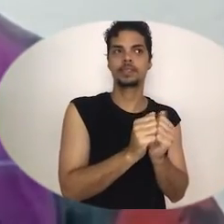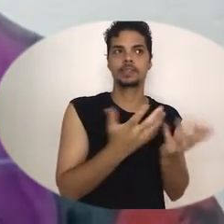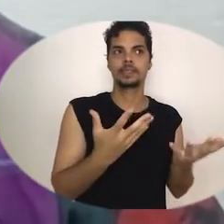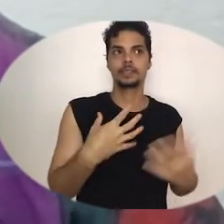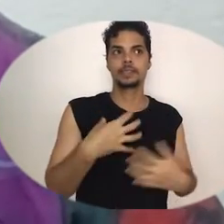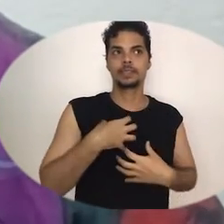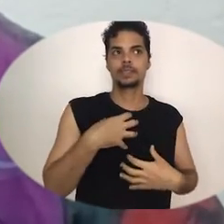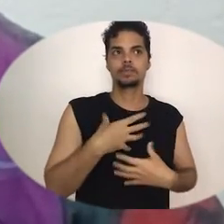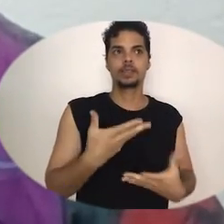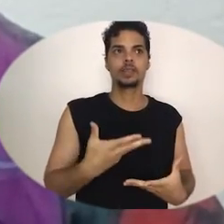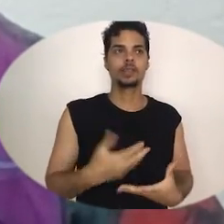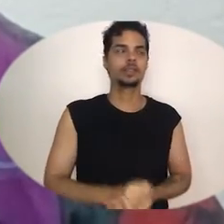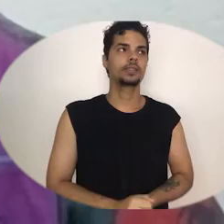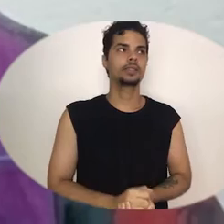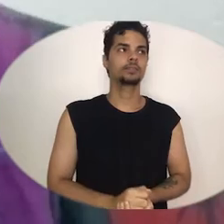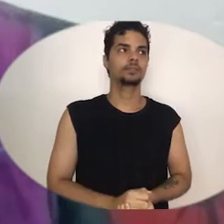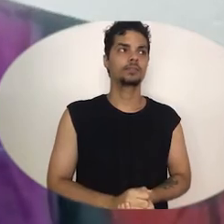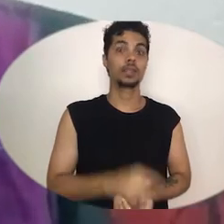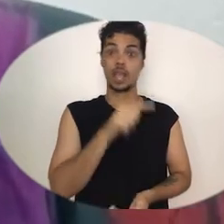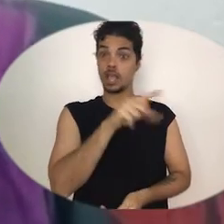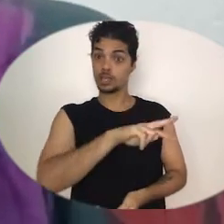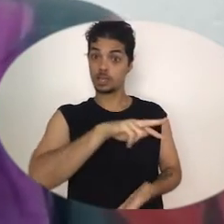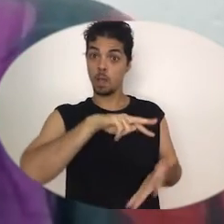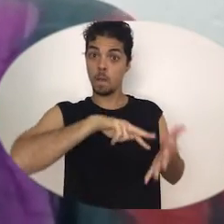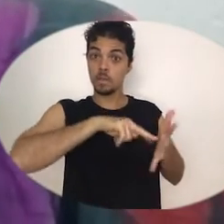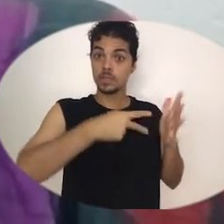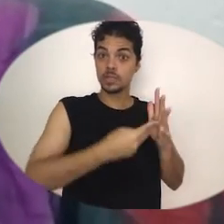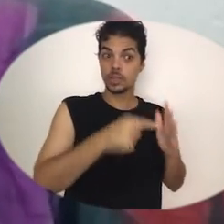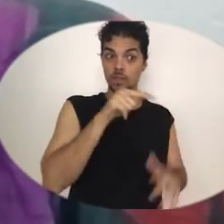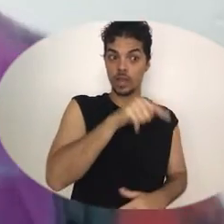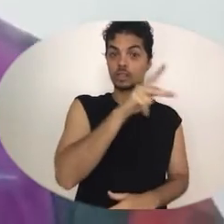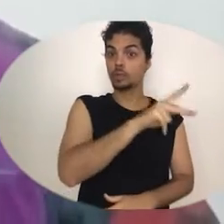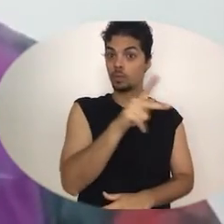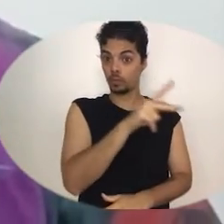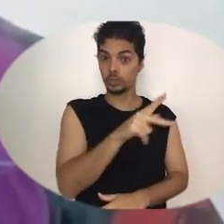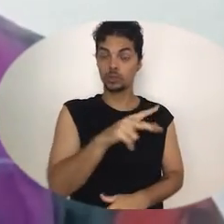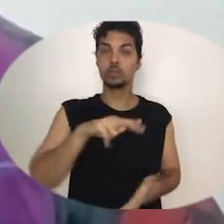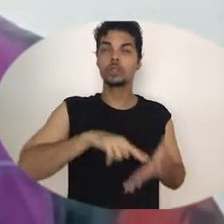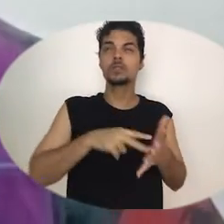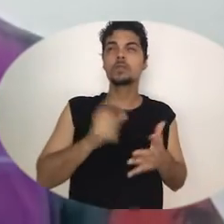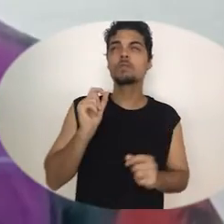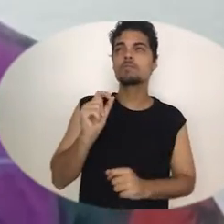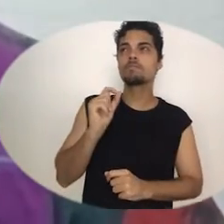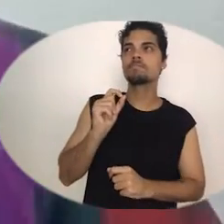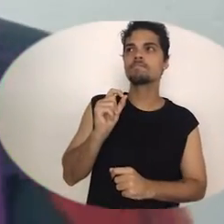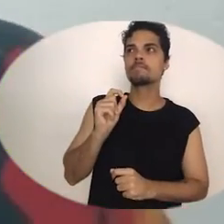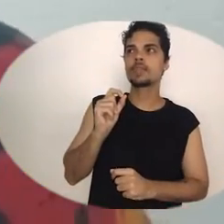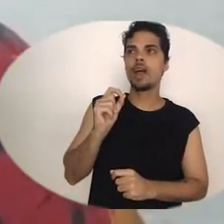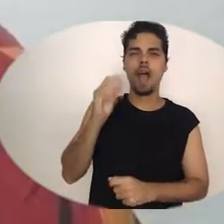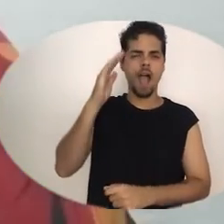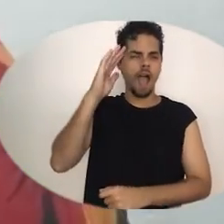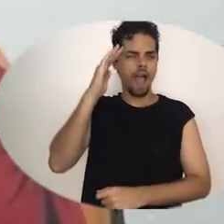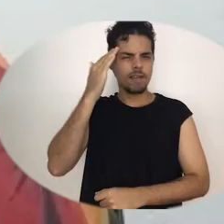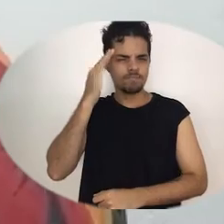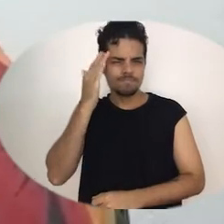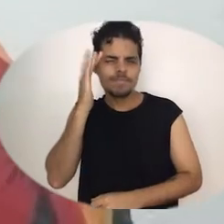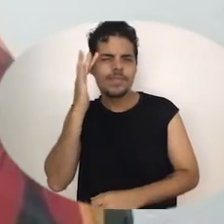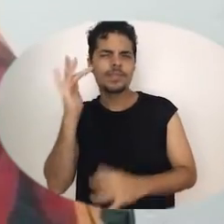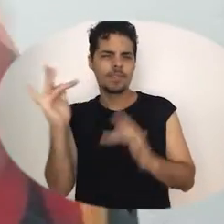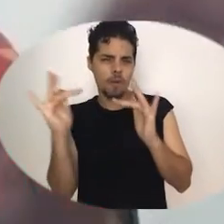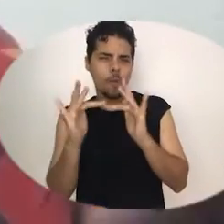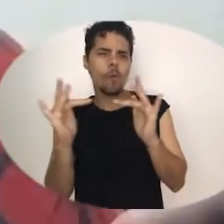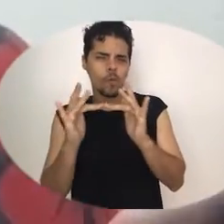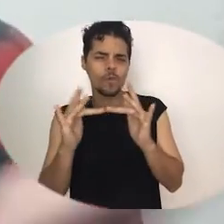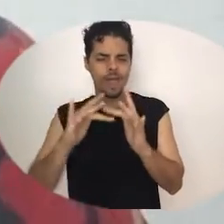falam que ser professora é engajar, é agir, é refletir sobre o mundo a fim